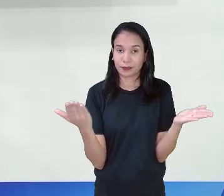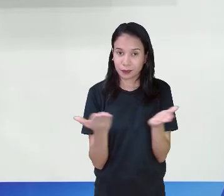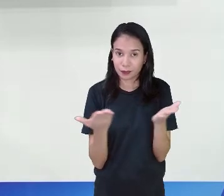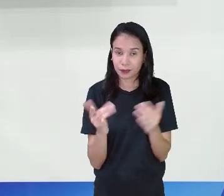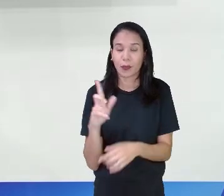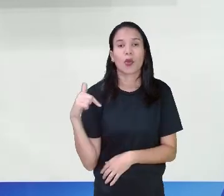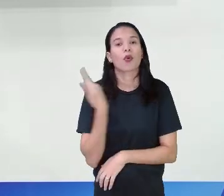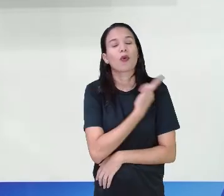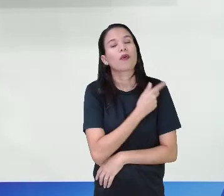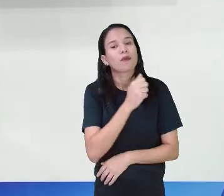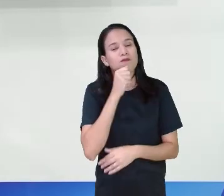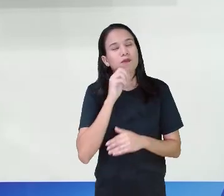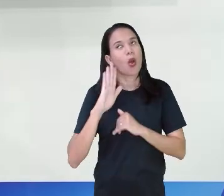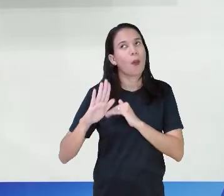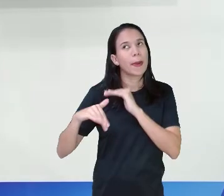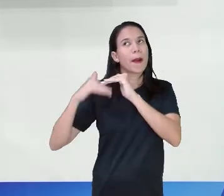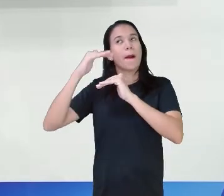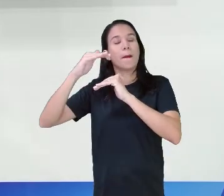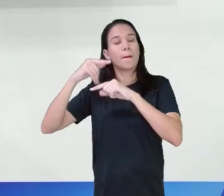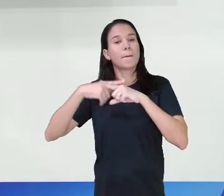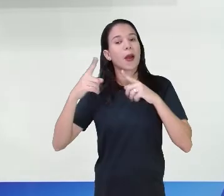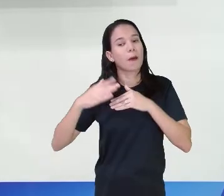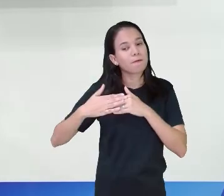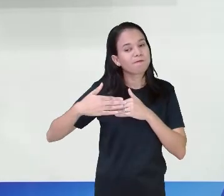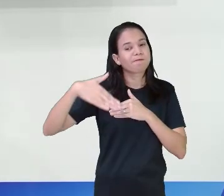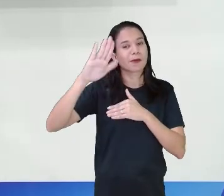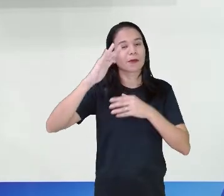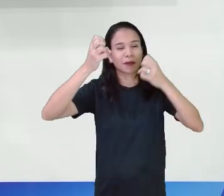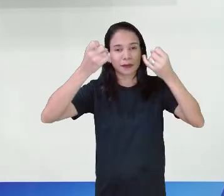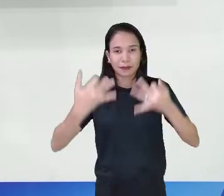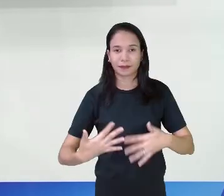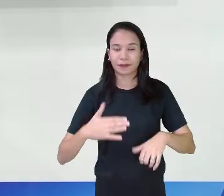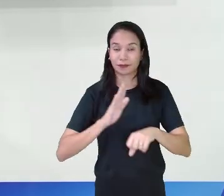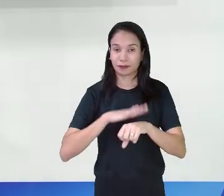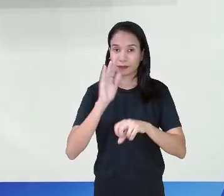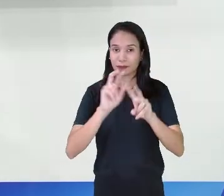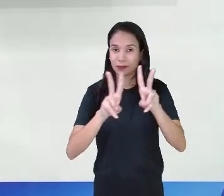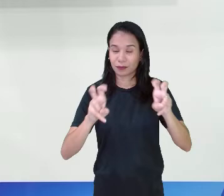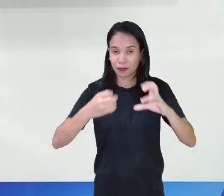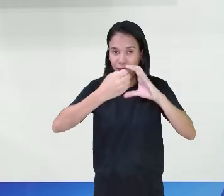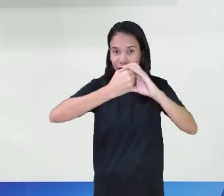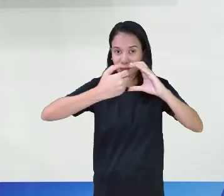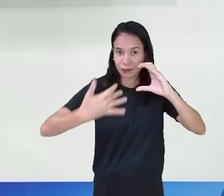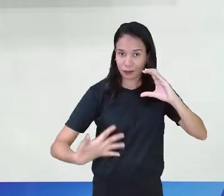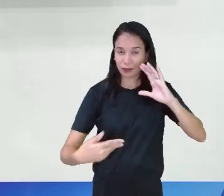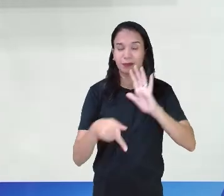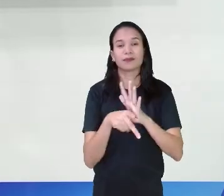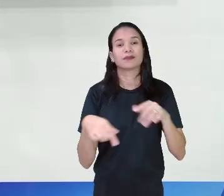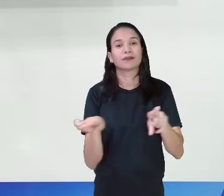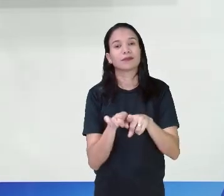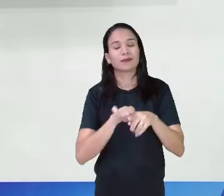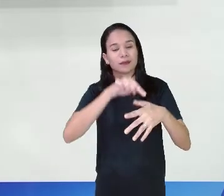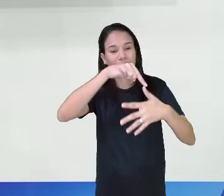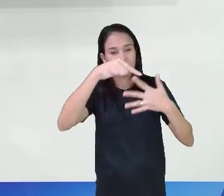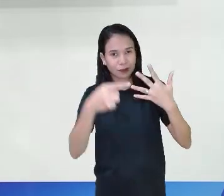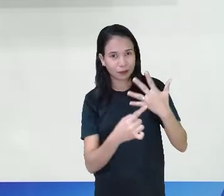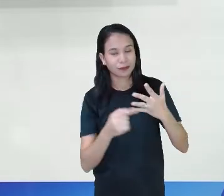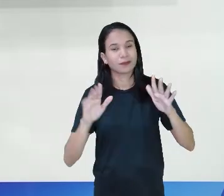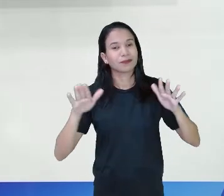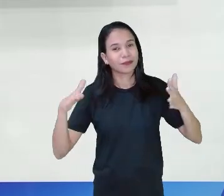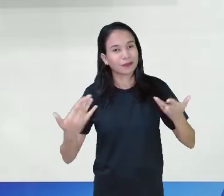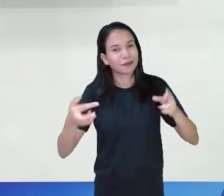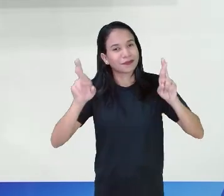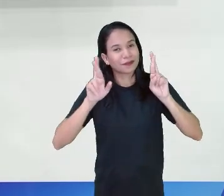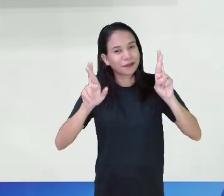a gente ainda vai desenvolver mais adiante, falando mais sobre essas características e esses elementos. Então,